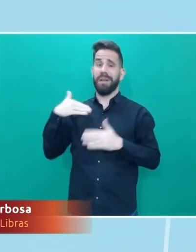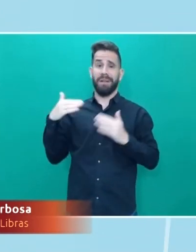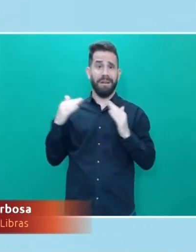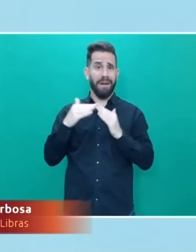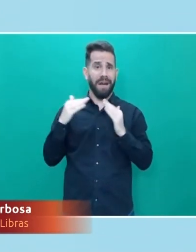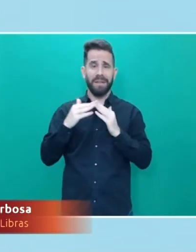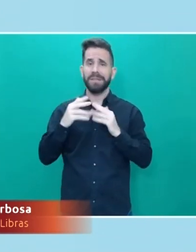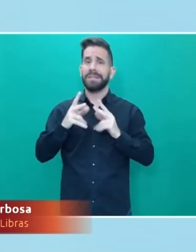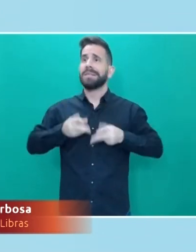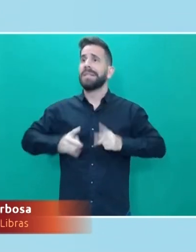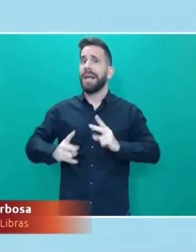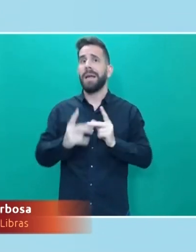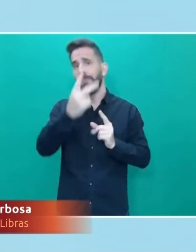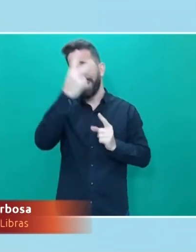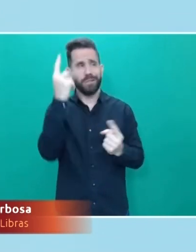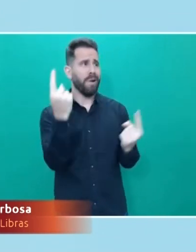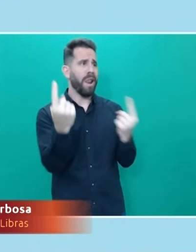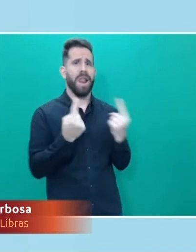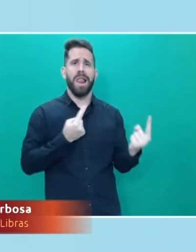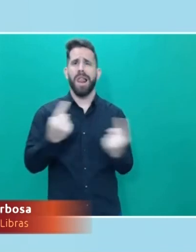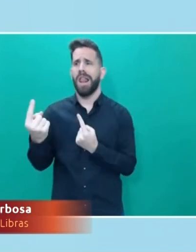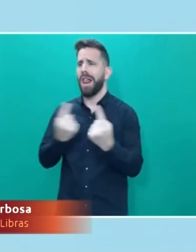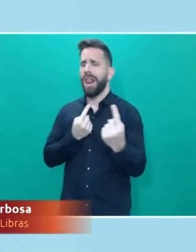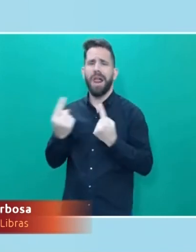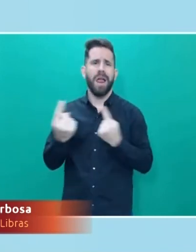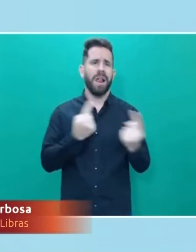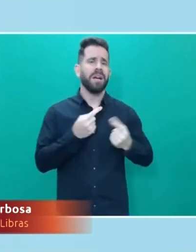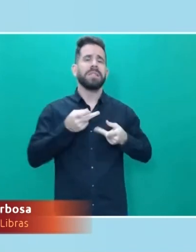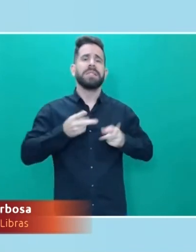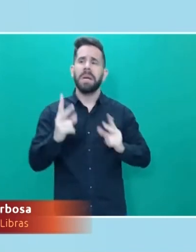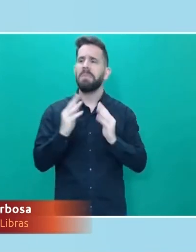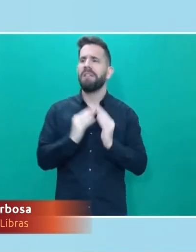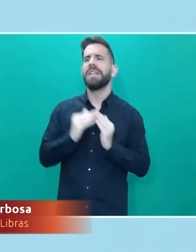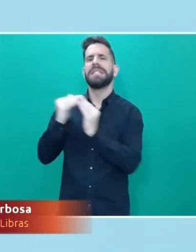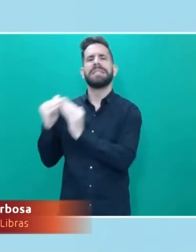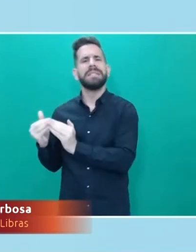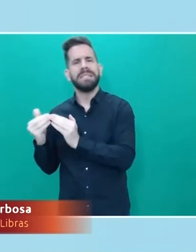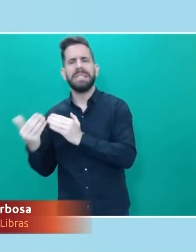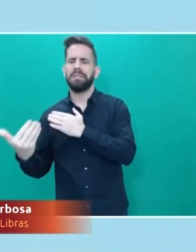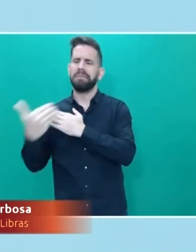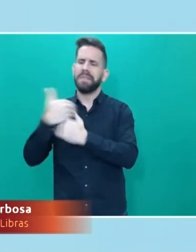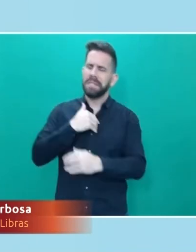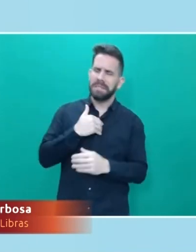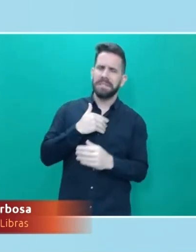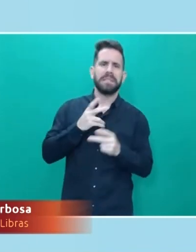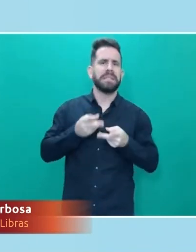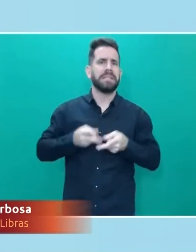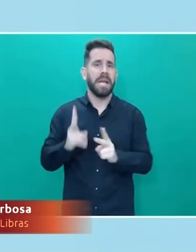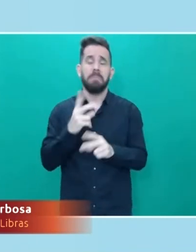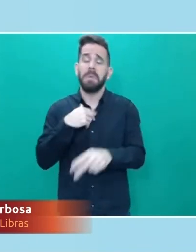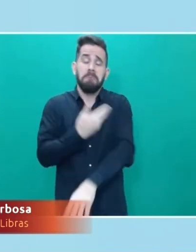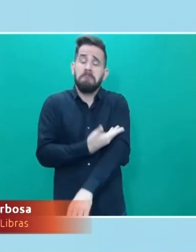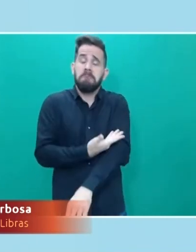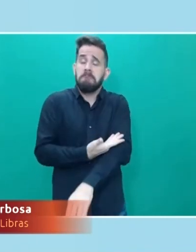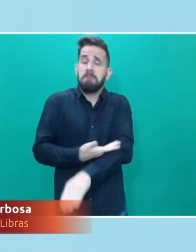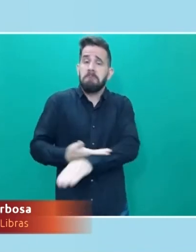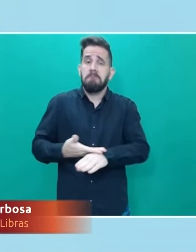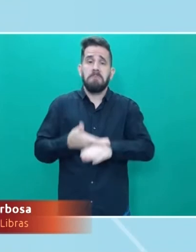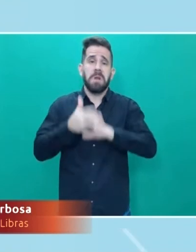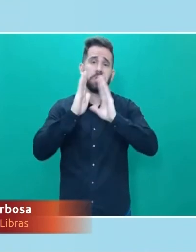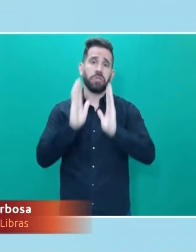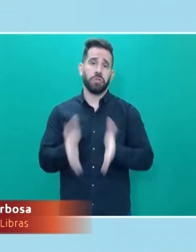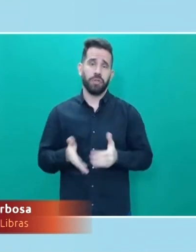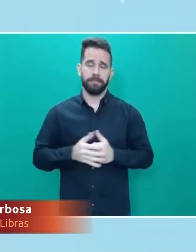pais sempre recebiam as crianças, os vizinhos, né? E eu me criei nessa cultura. E com